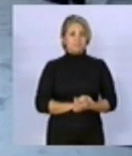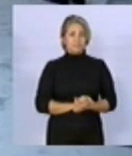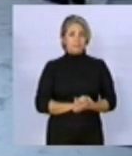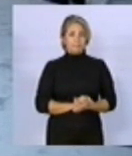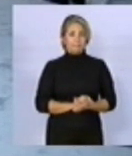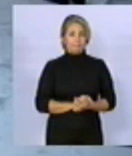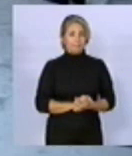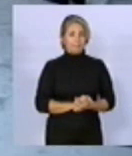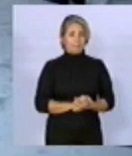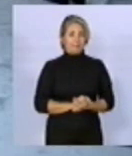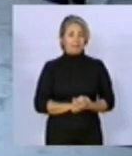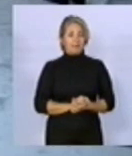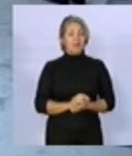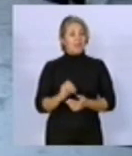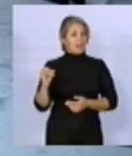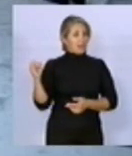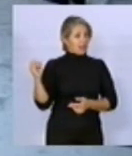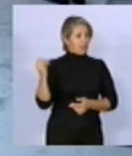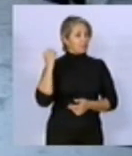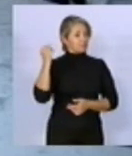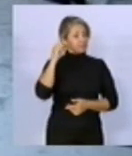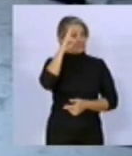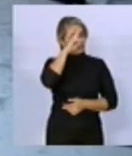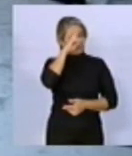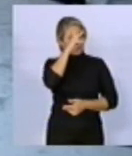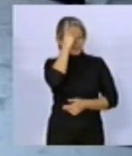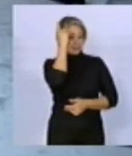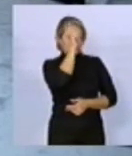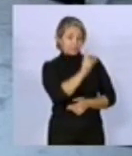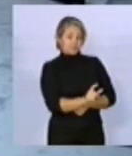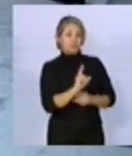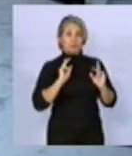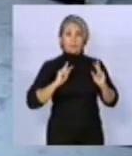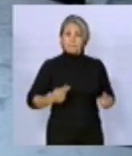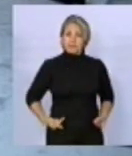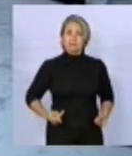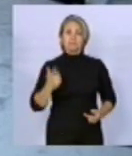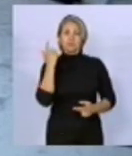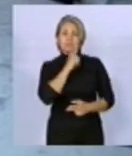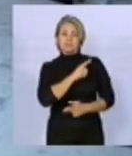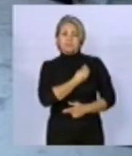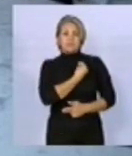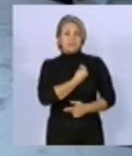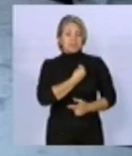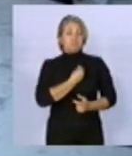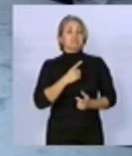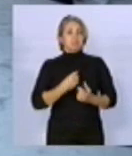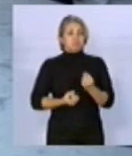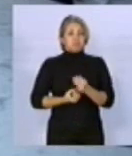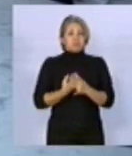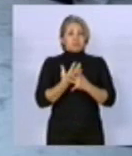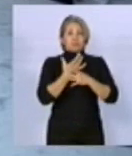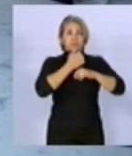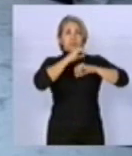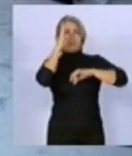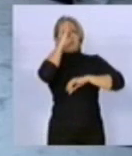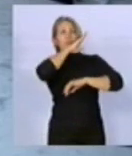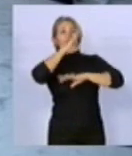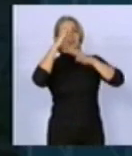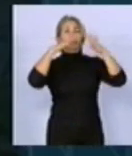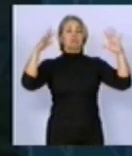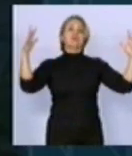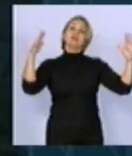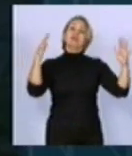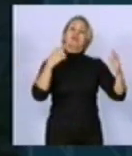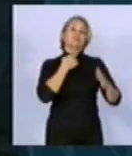é interessante lembrar que o ministro que o ser humano para sobreviver causa poluição não há como não acontecer isso